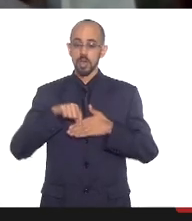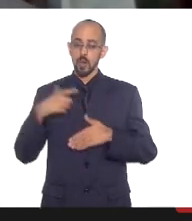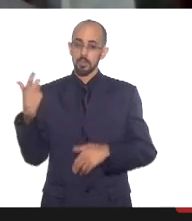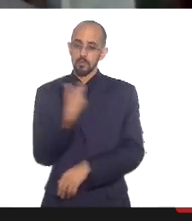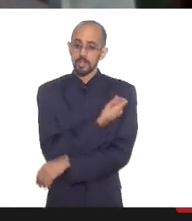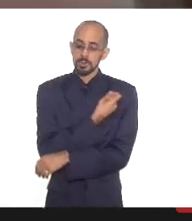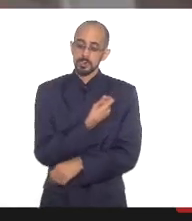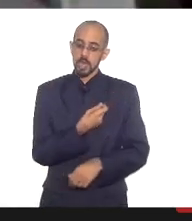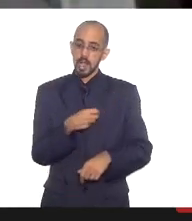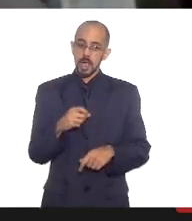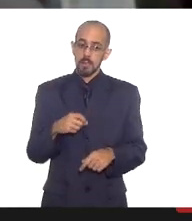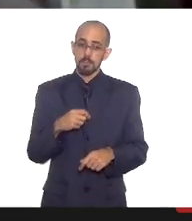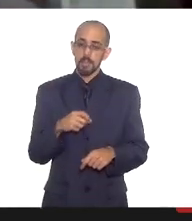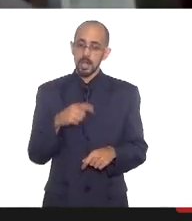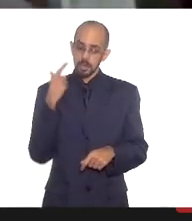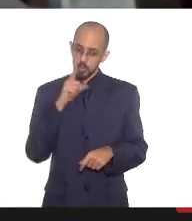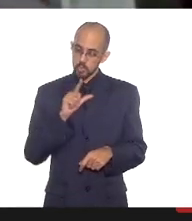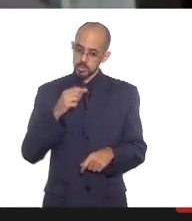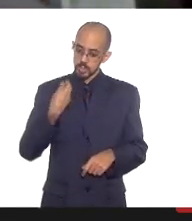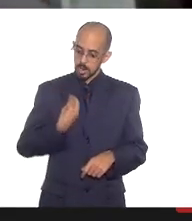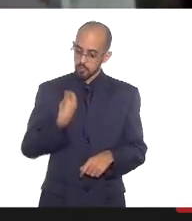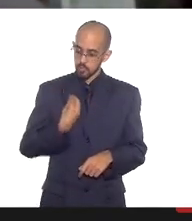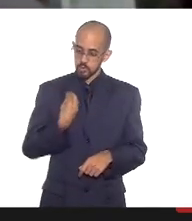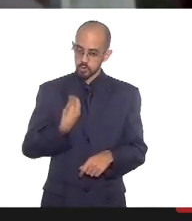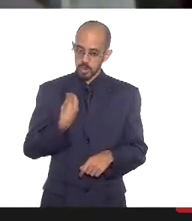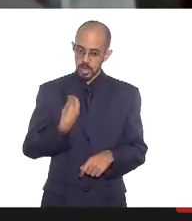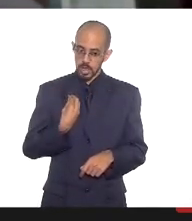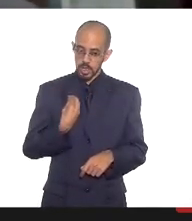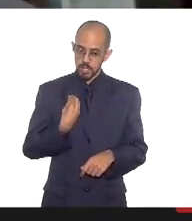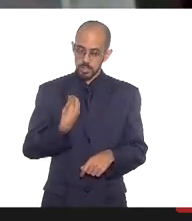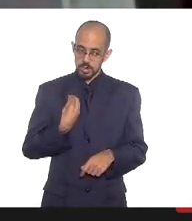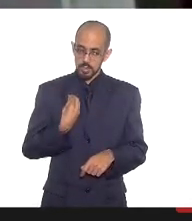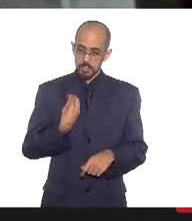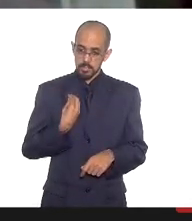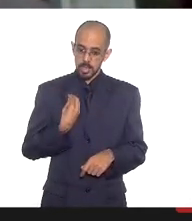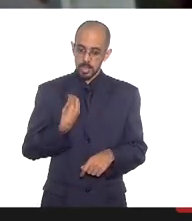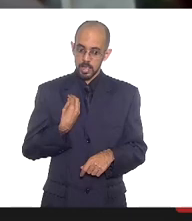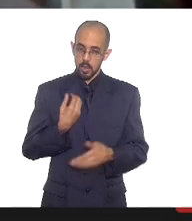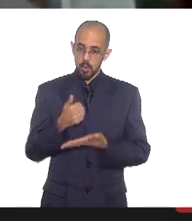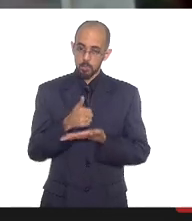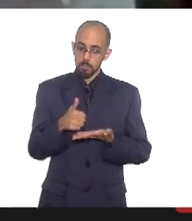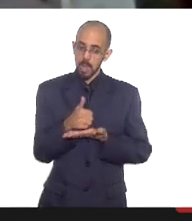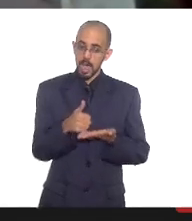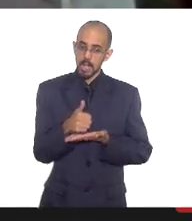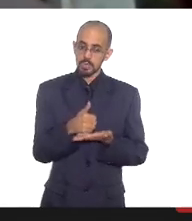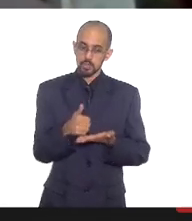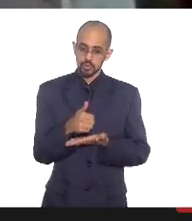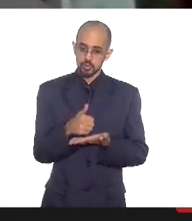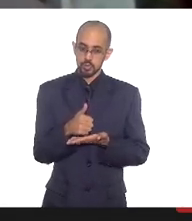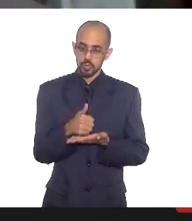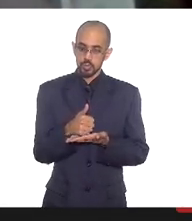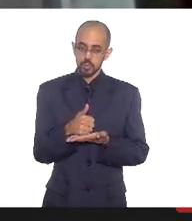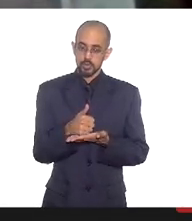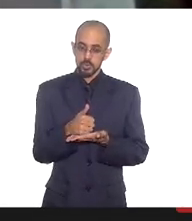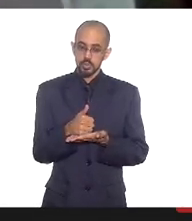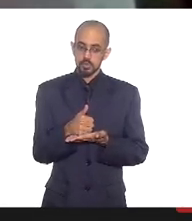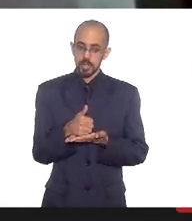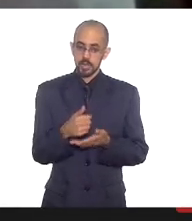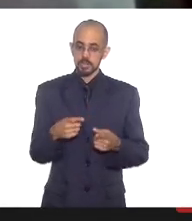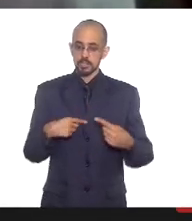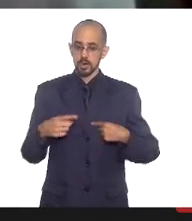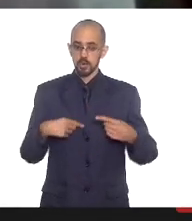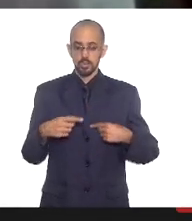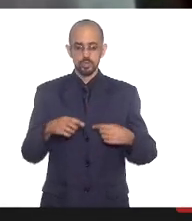daquilo que é importante para que cidade funciona ou seja não mínimo possível as pessoas circulem mas tem círculo esteja sendo